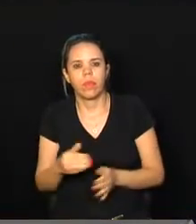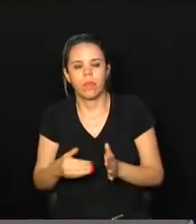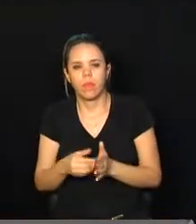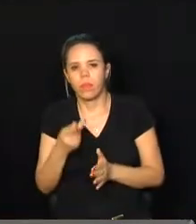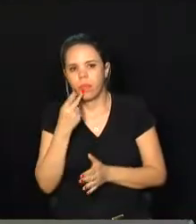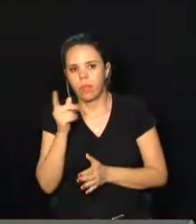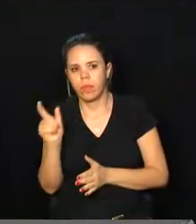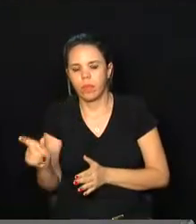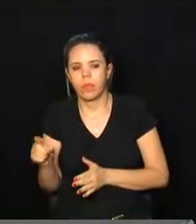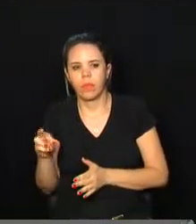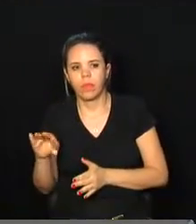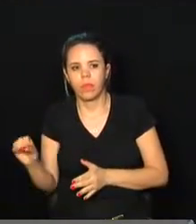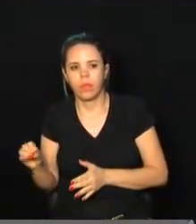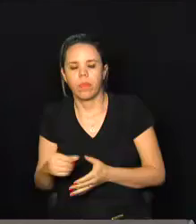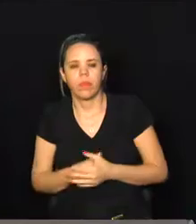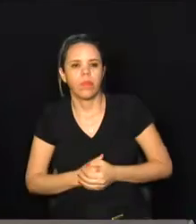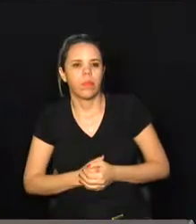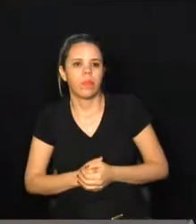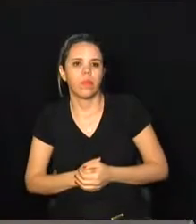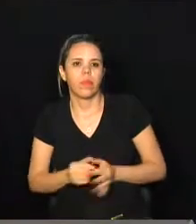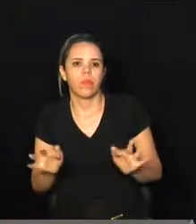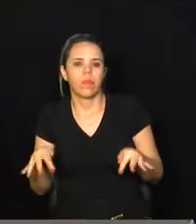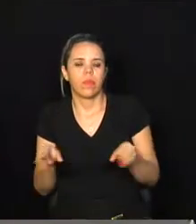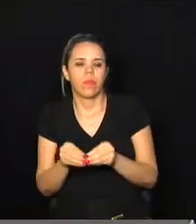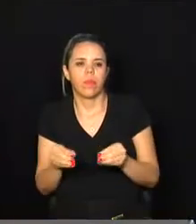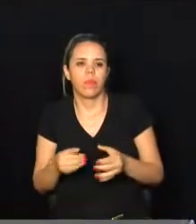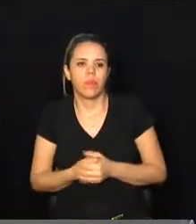o Márcio finalizar.